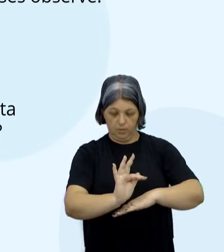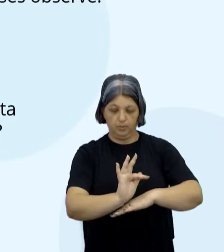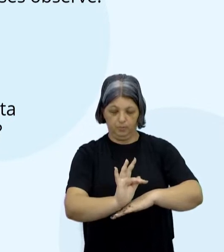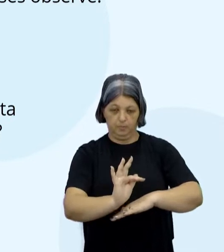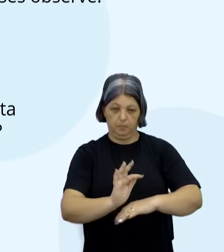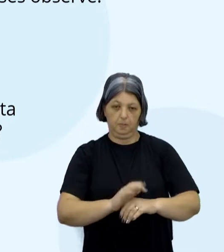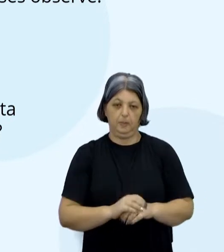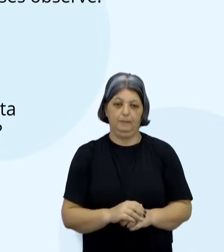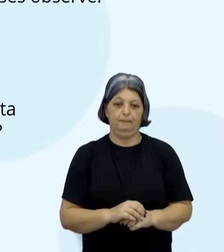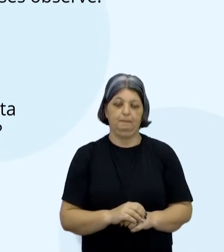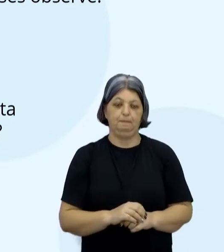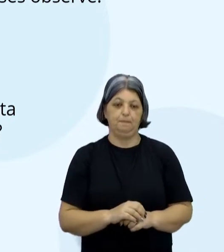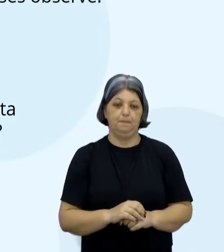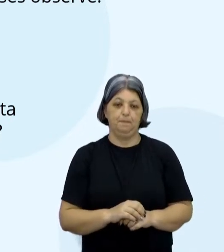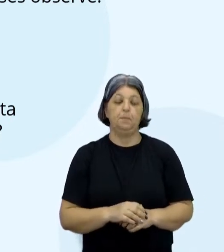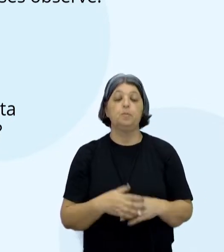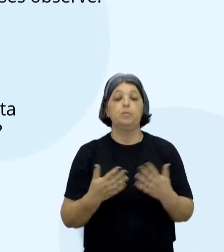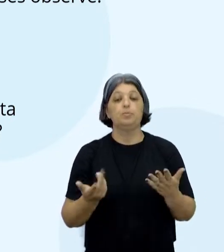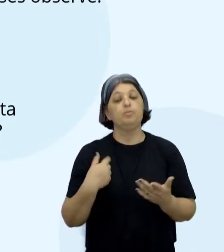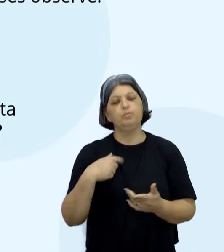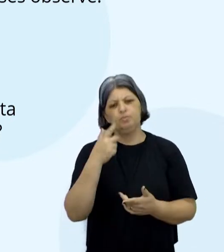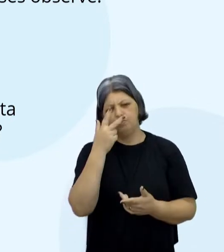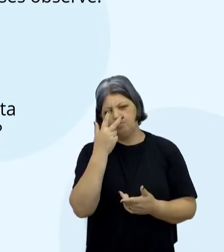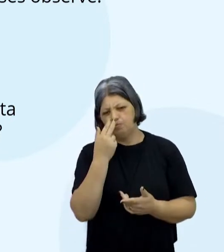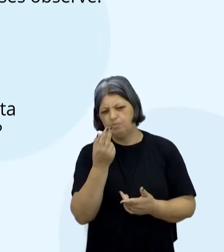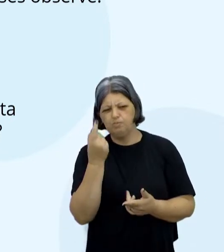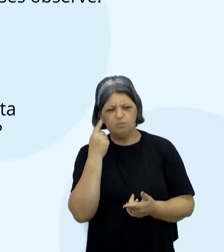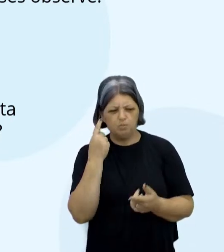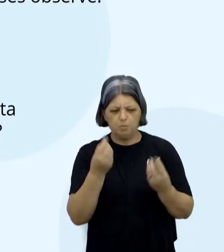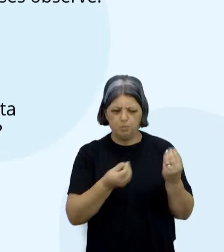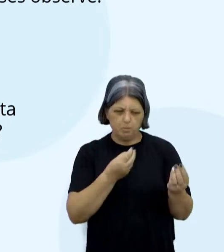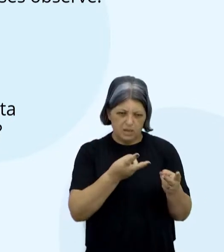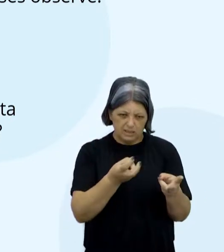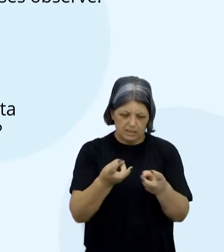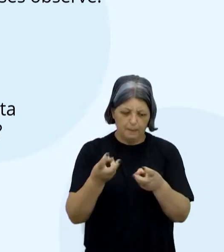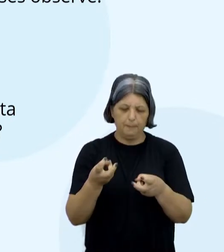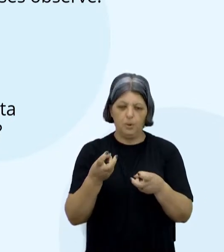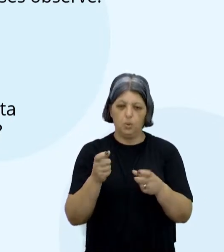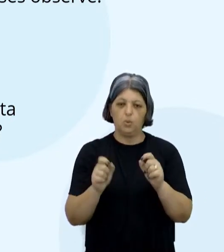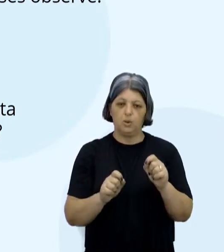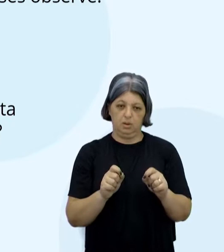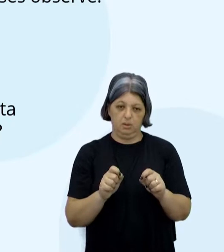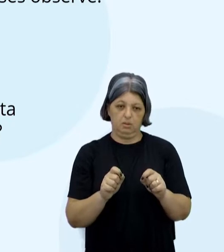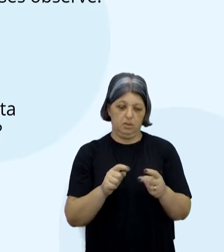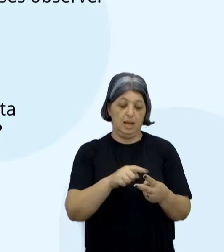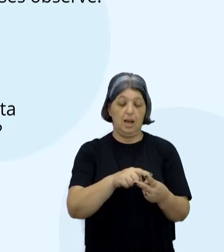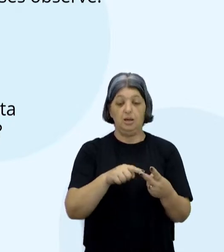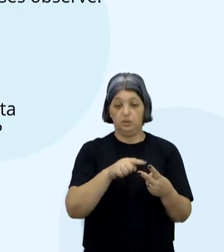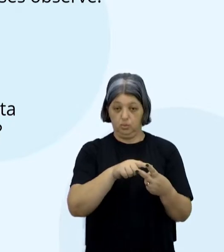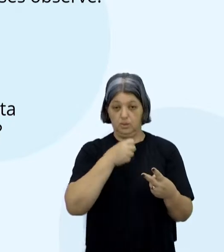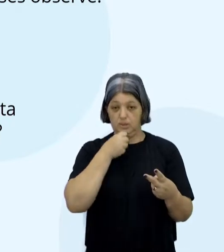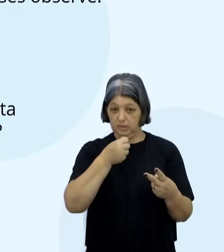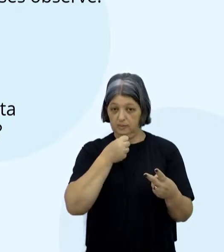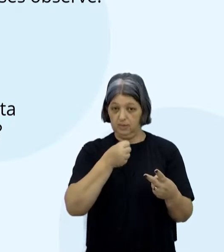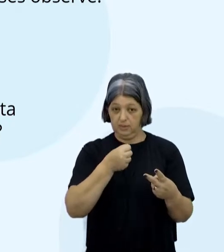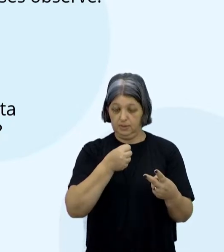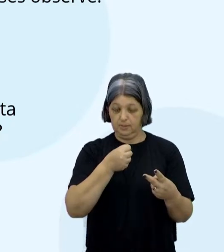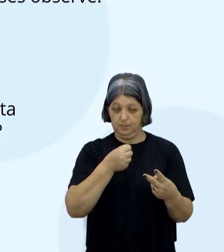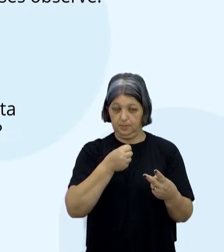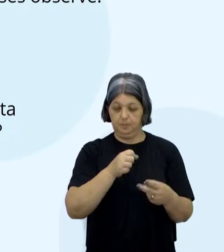formal. Tá? Então, o que vocês vão observar aí, enquanto observarem as duas entrevistas?